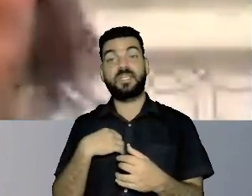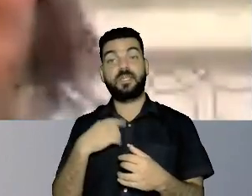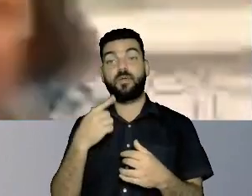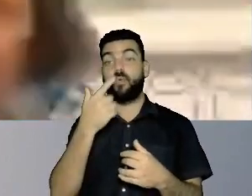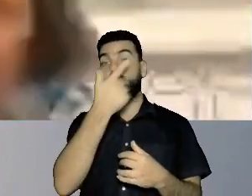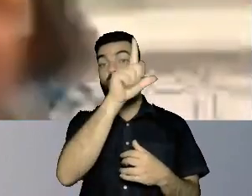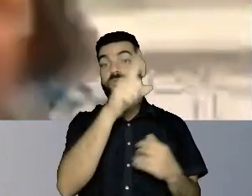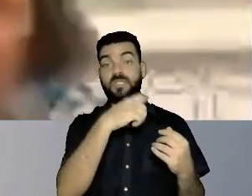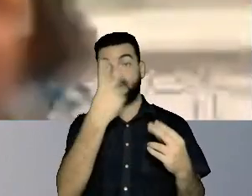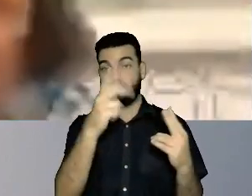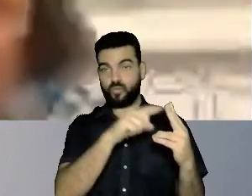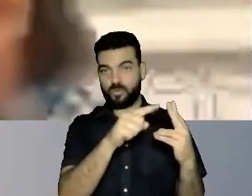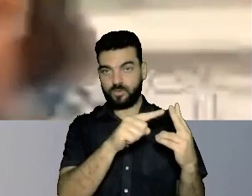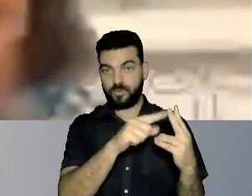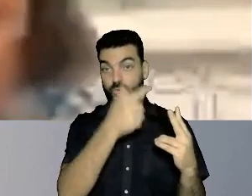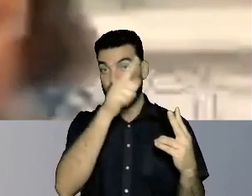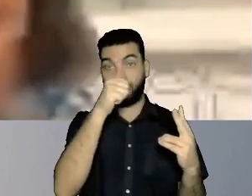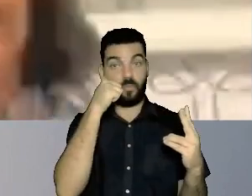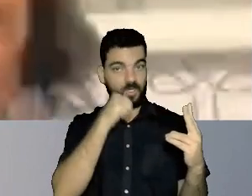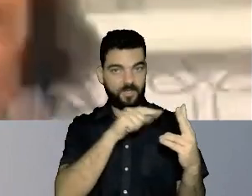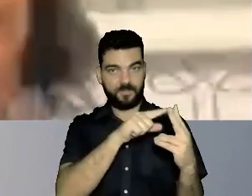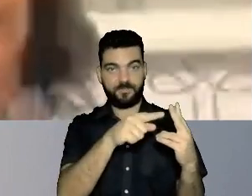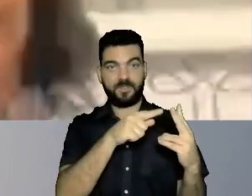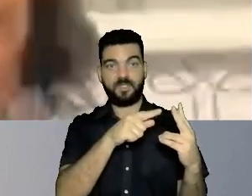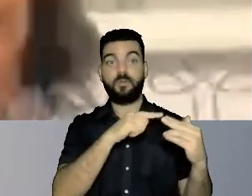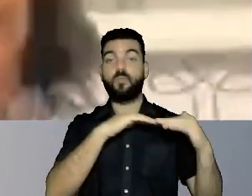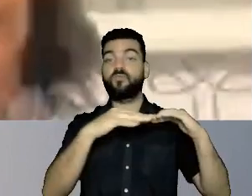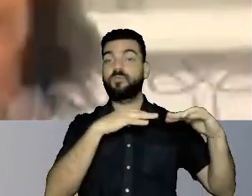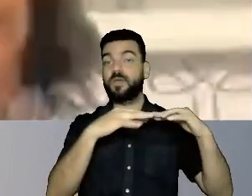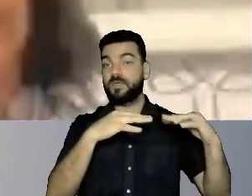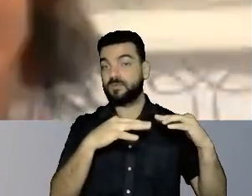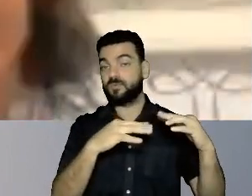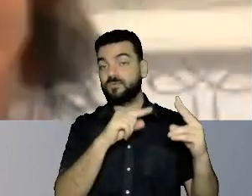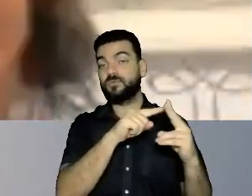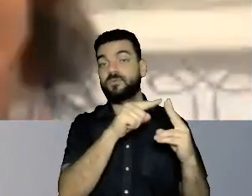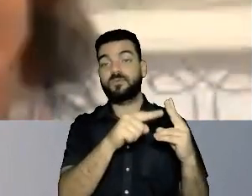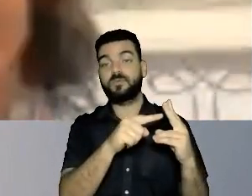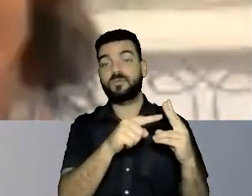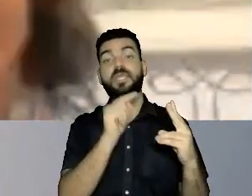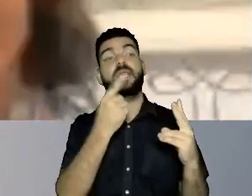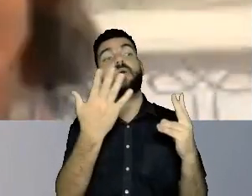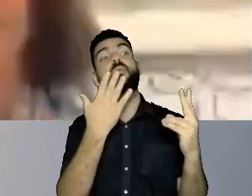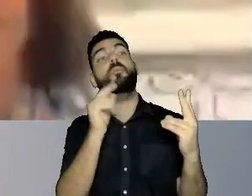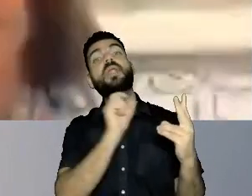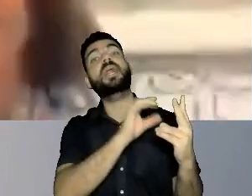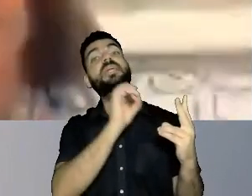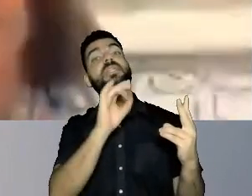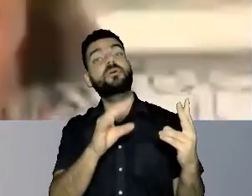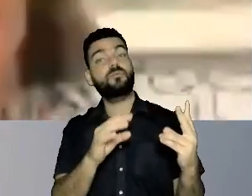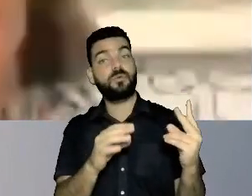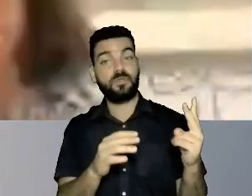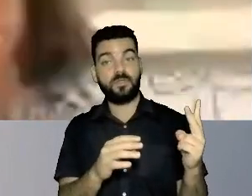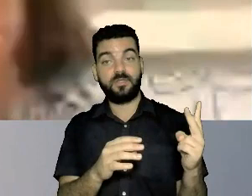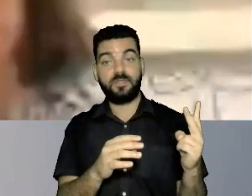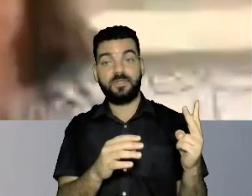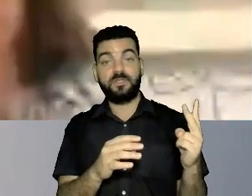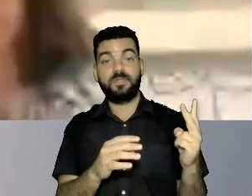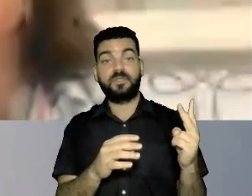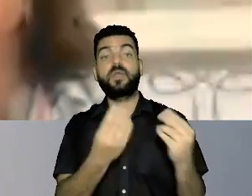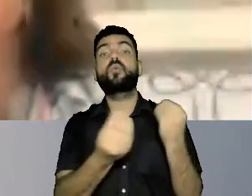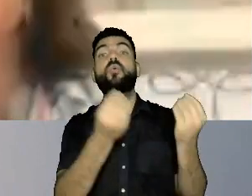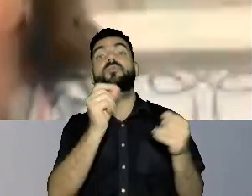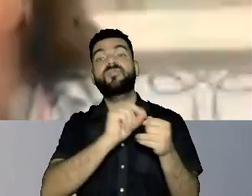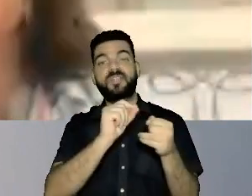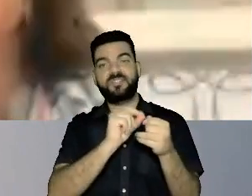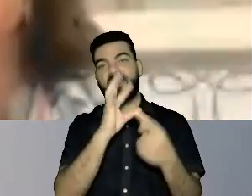exemplo de Mary Cassatt, Berthe Morisot, como duas mulheres, essas mulheres que participaram do movimento impressionista,